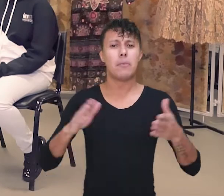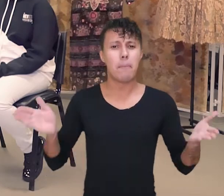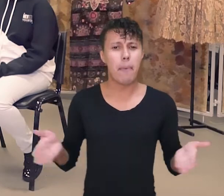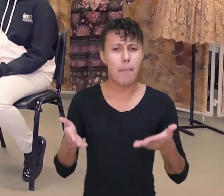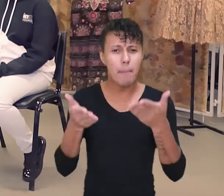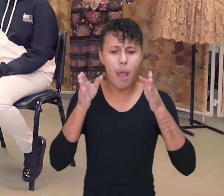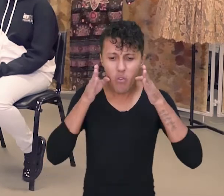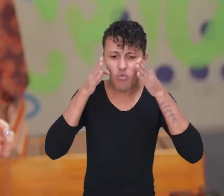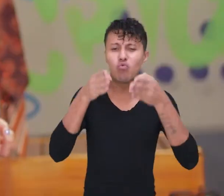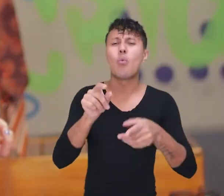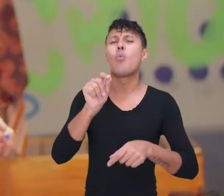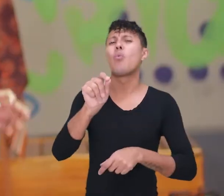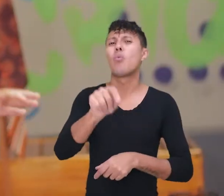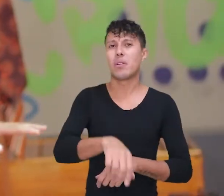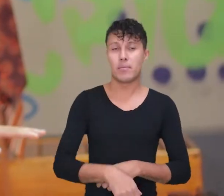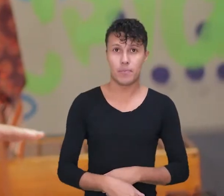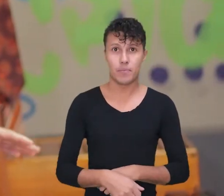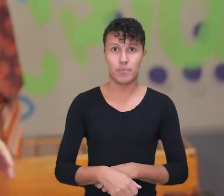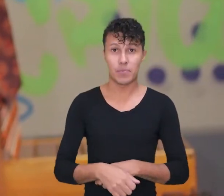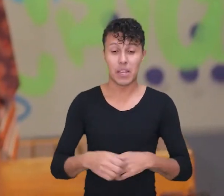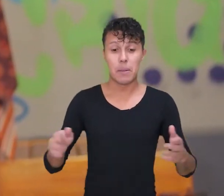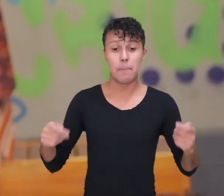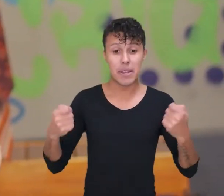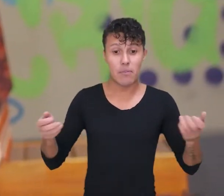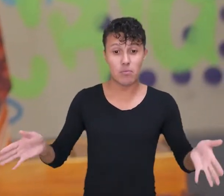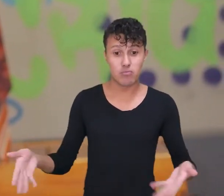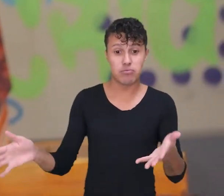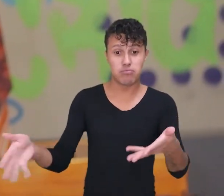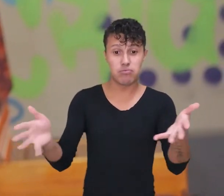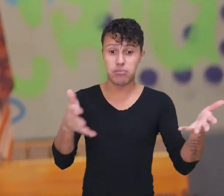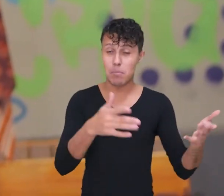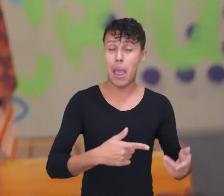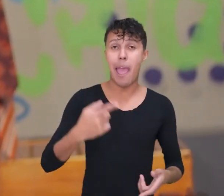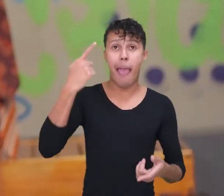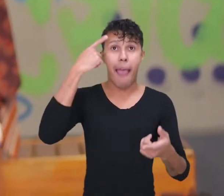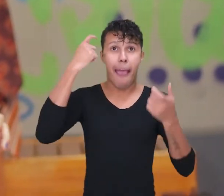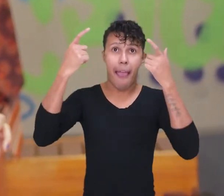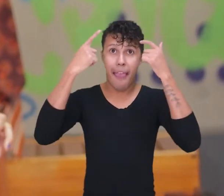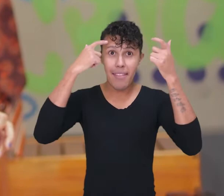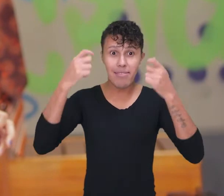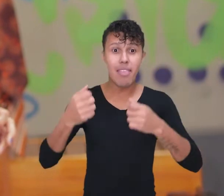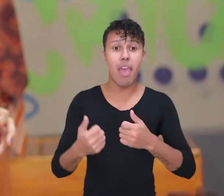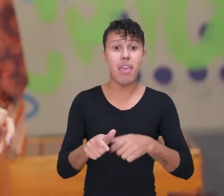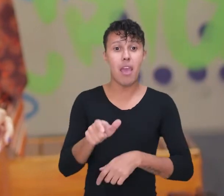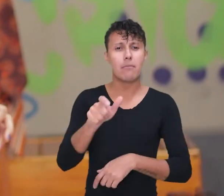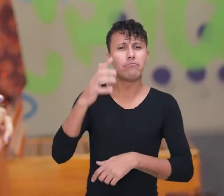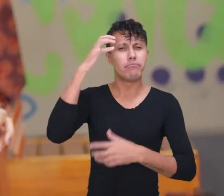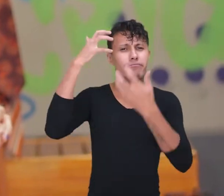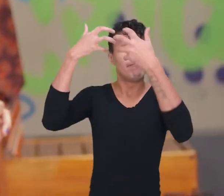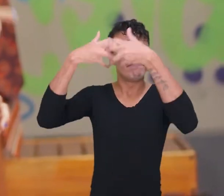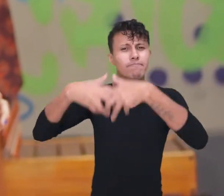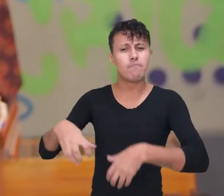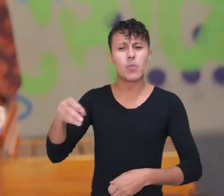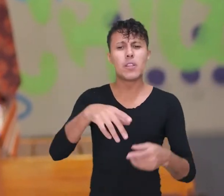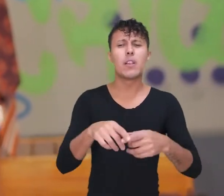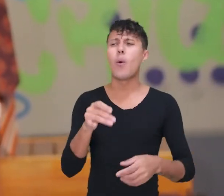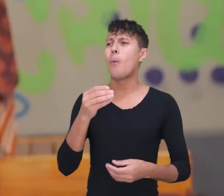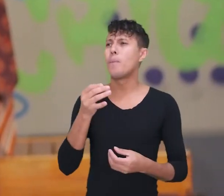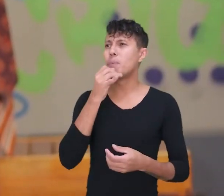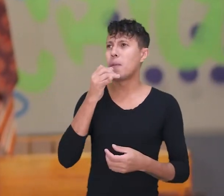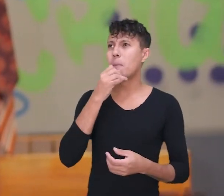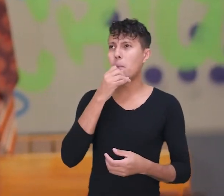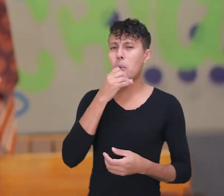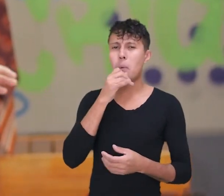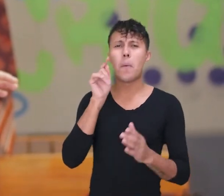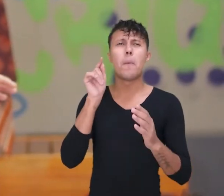fomentar, é que a gente movimentasse mais uma ideia modernista, né? Até mesmo questionar